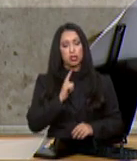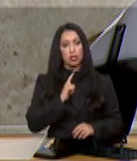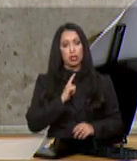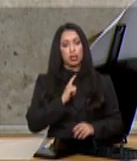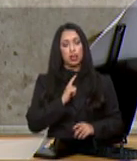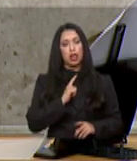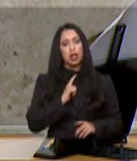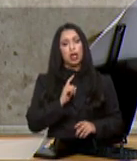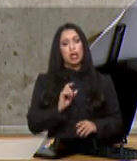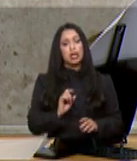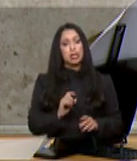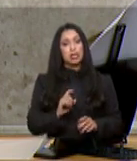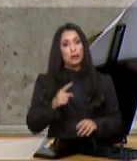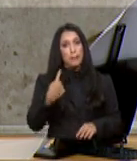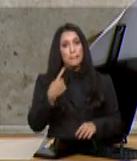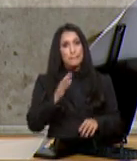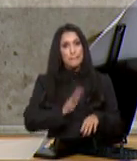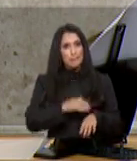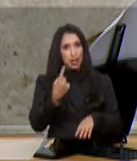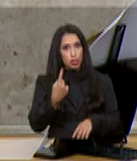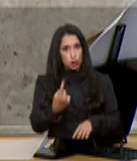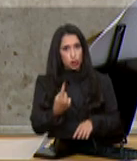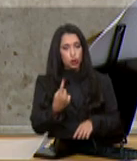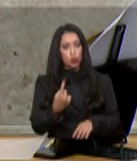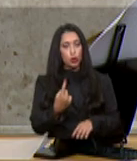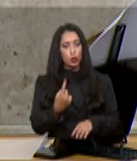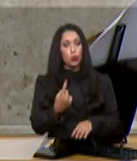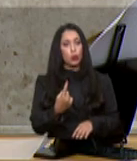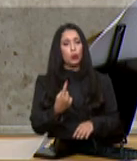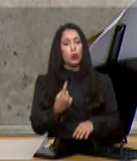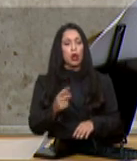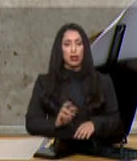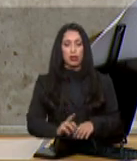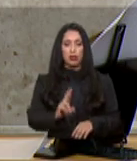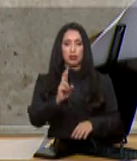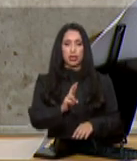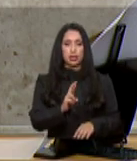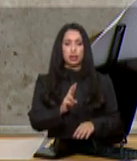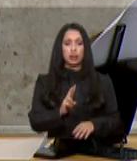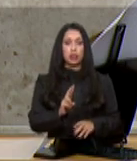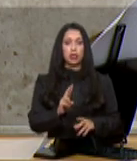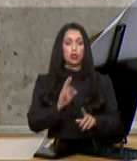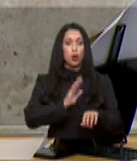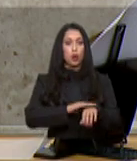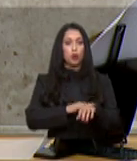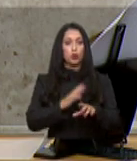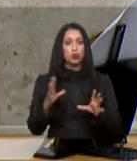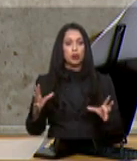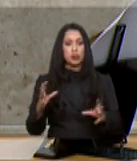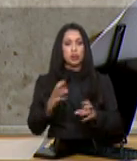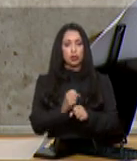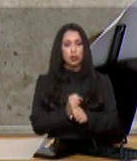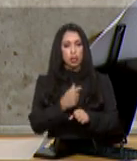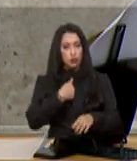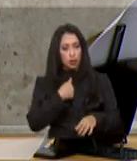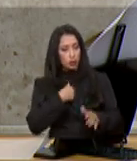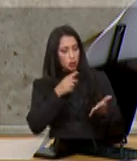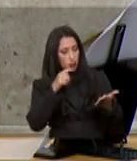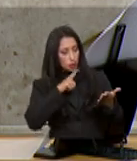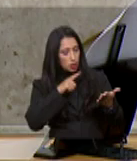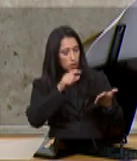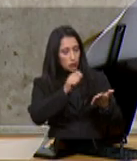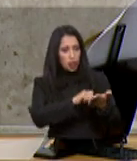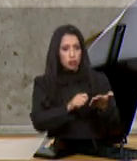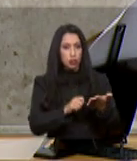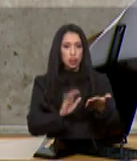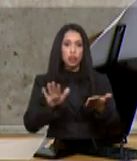dobrado e dividido entre o número correspondente de amicus curiae. Eu tenho todo o cálculo feito aqui e, no momento